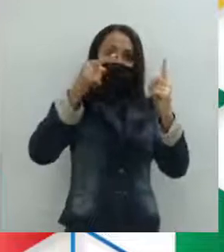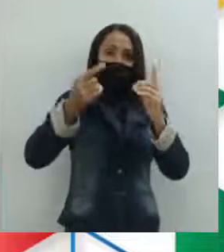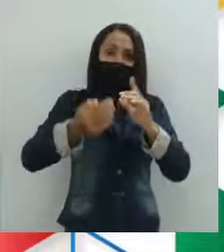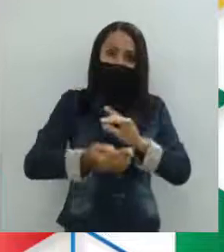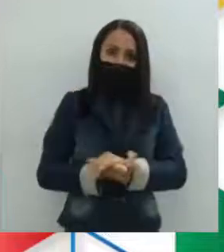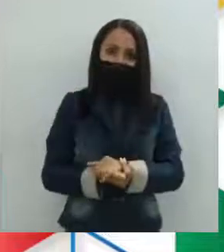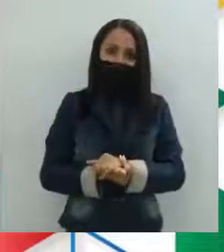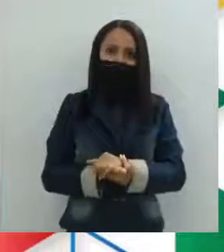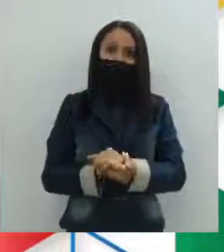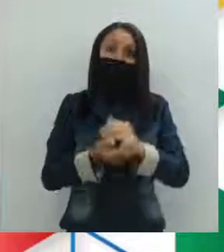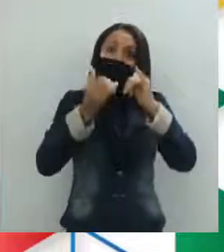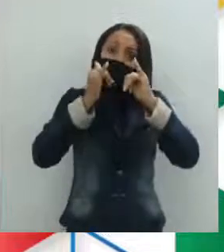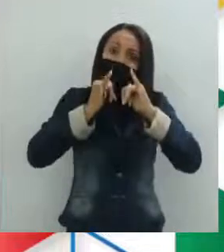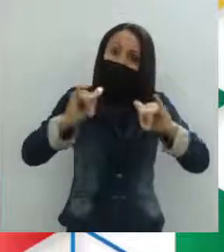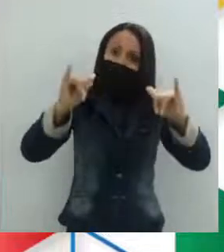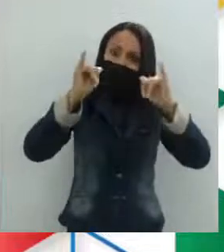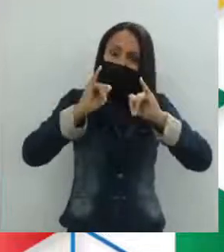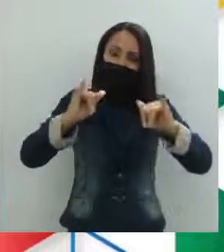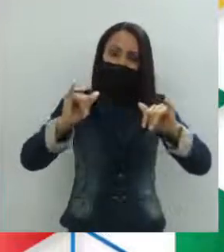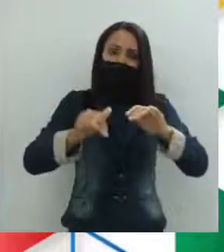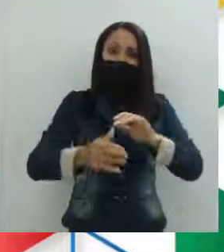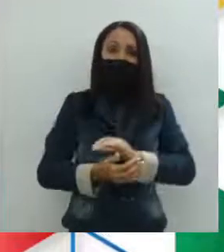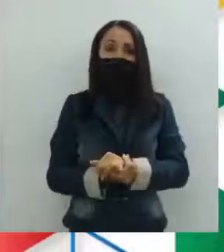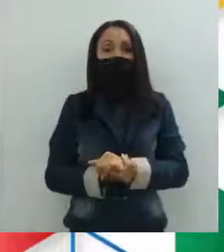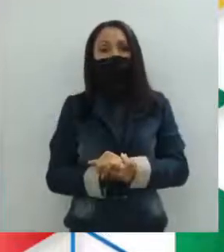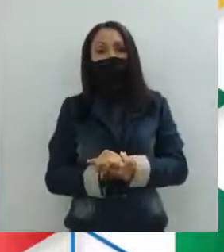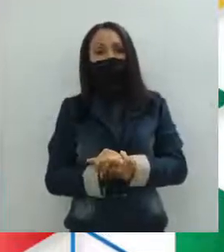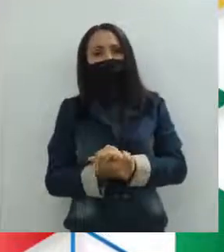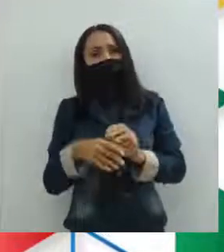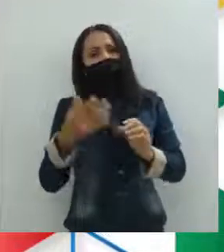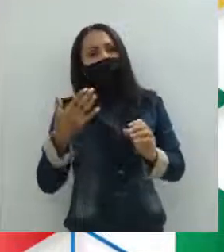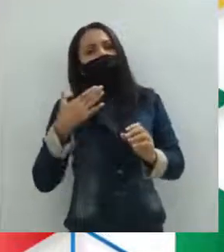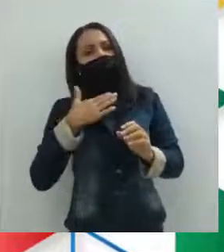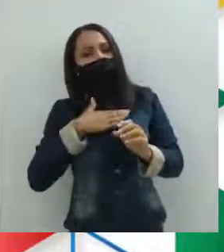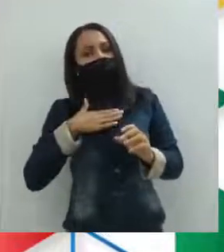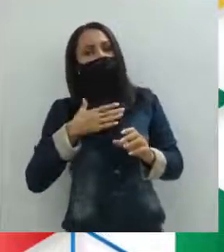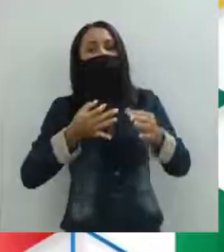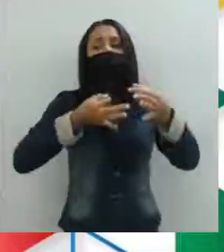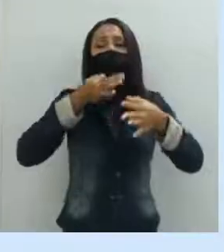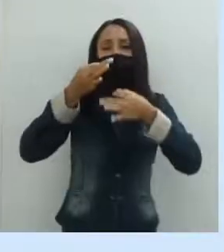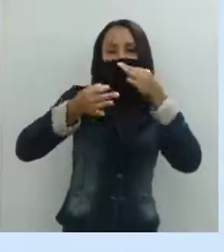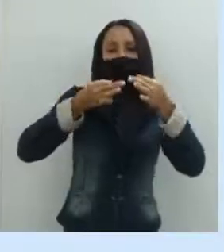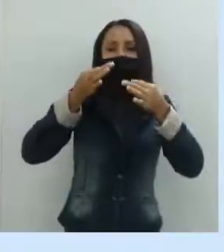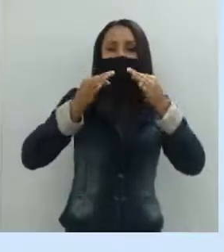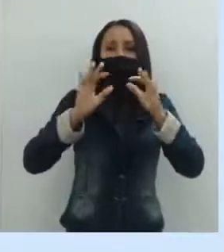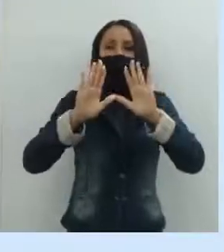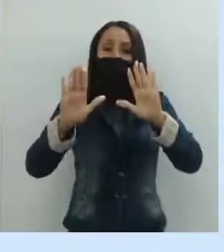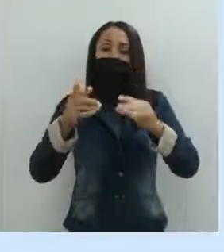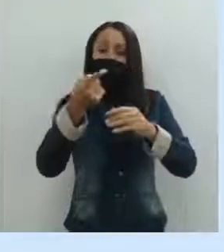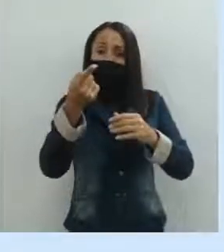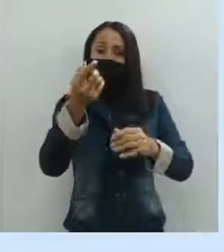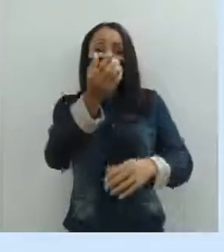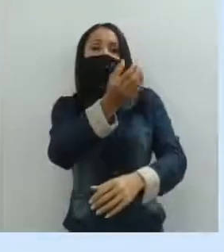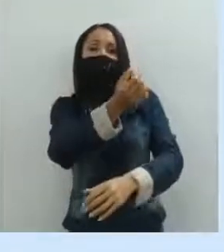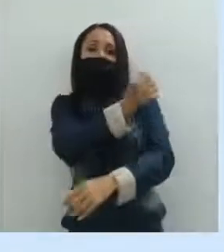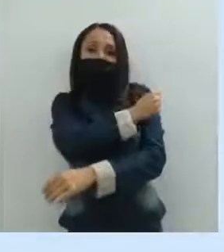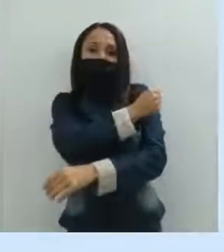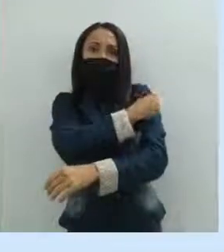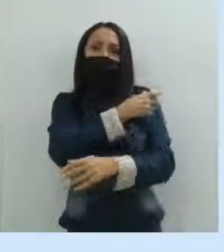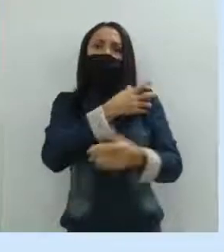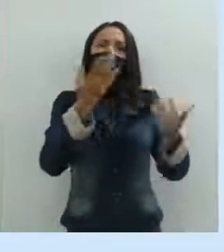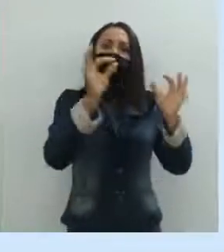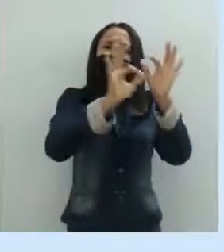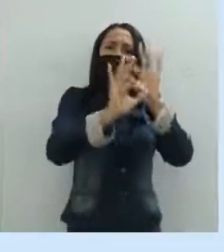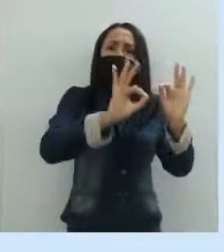objetividade da informação. Ser objetivo. Gosto de dizer o seguinte: quando você, estudante, for estruturar uma